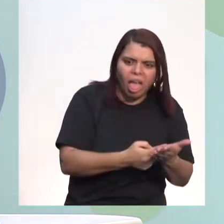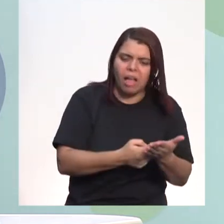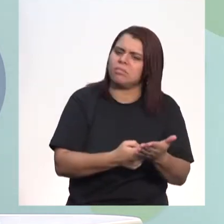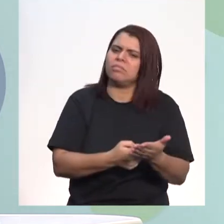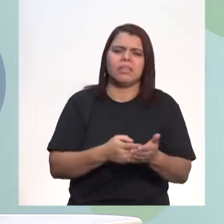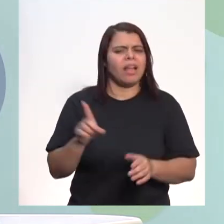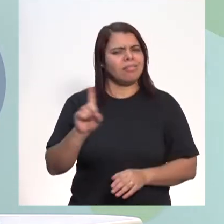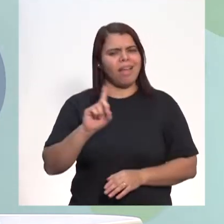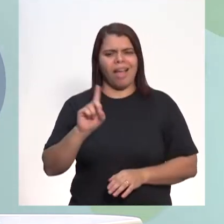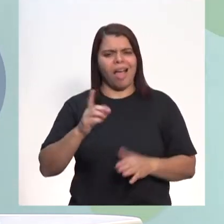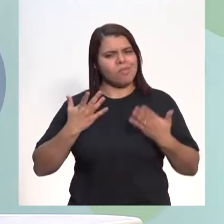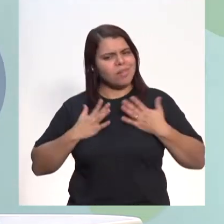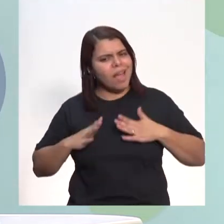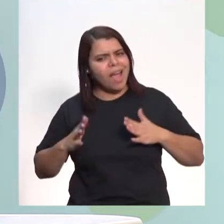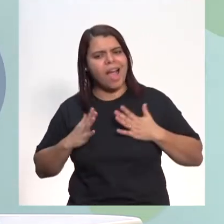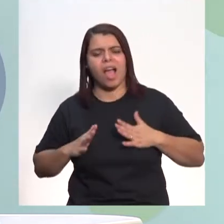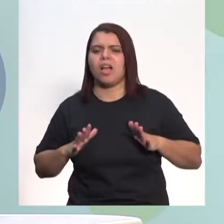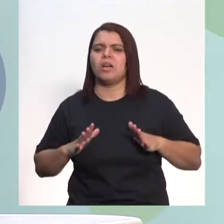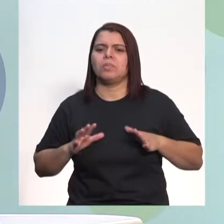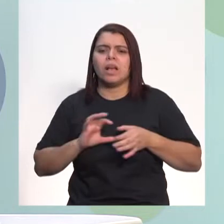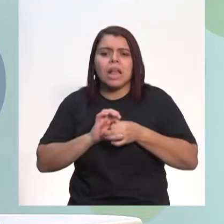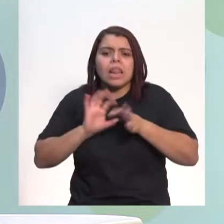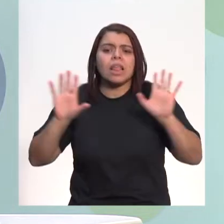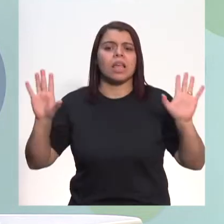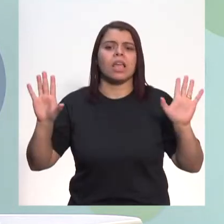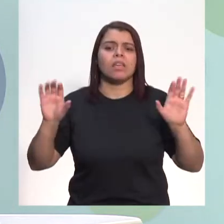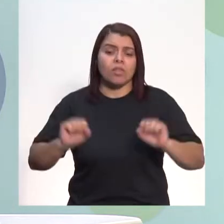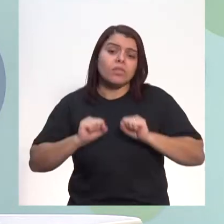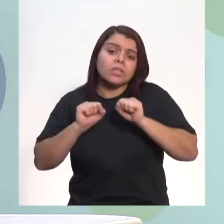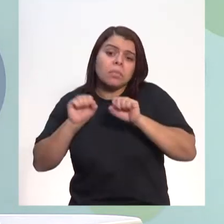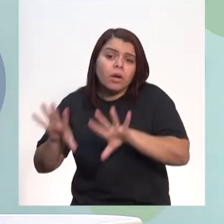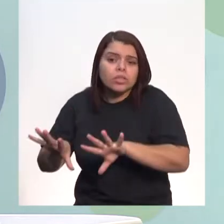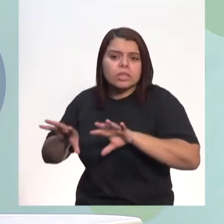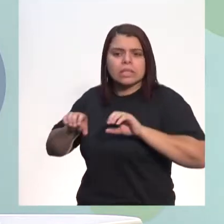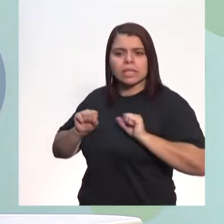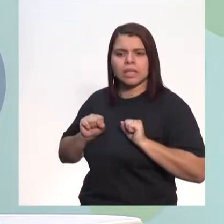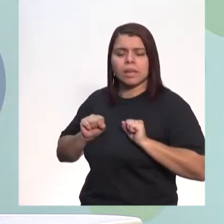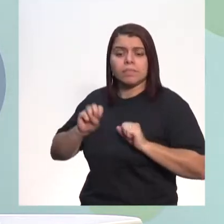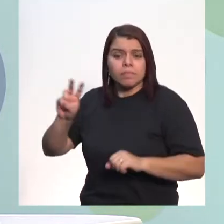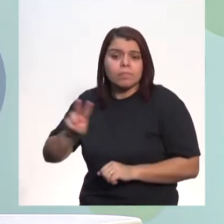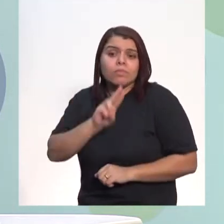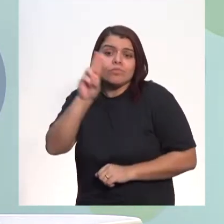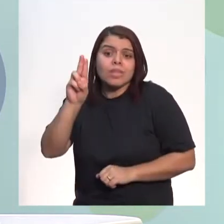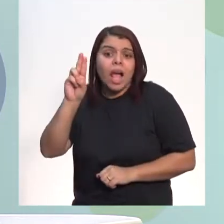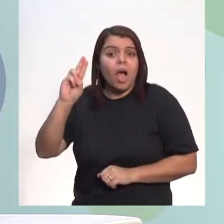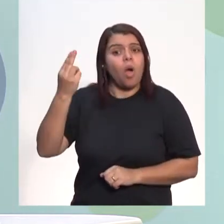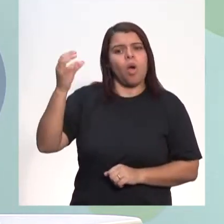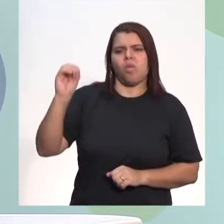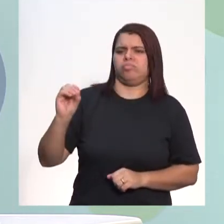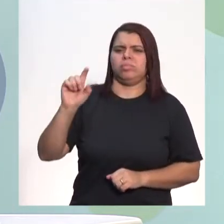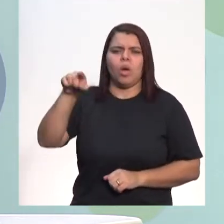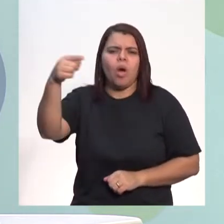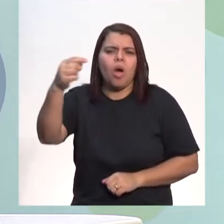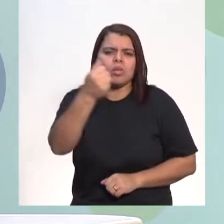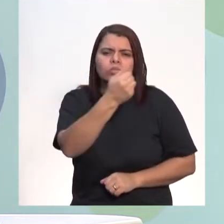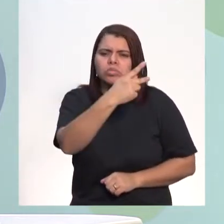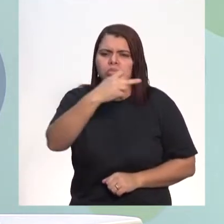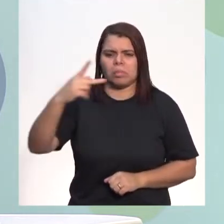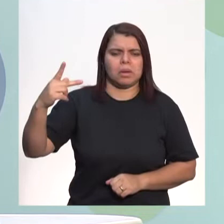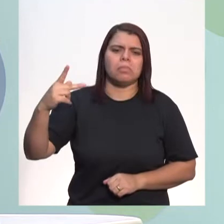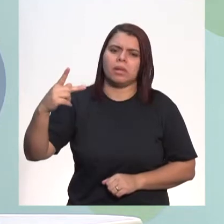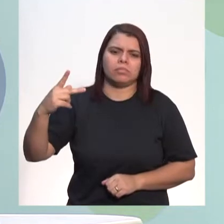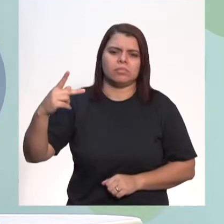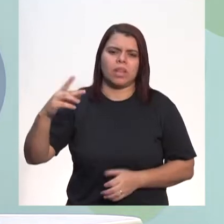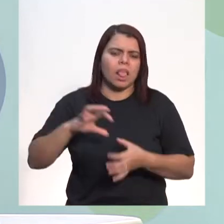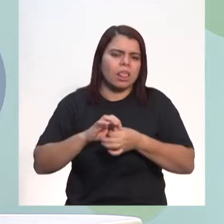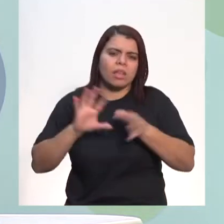está disponível para todos os servidores, nós temos utilizado com bons resultados. Então, a gente vai dar algumas dicas aqui,